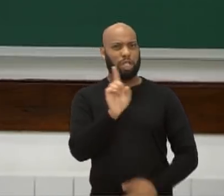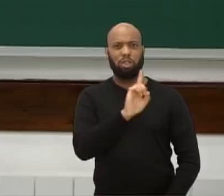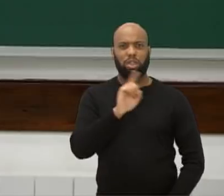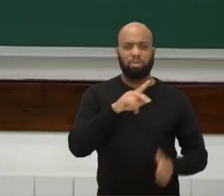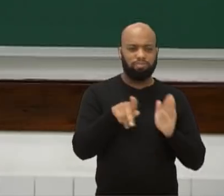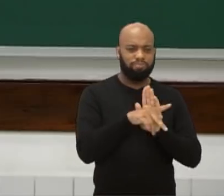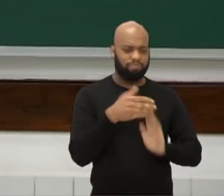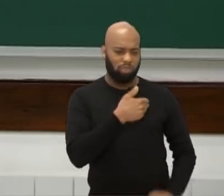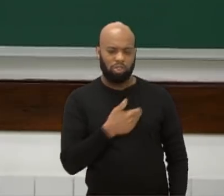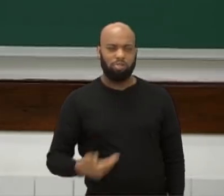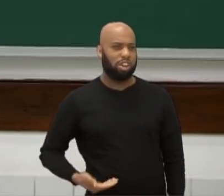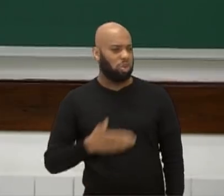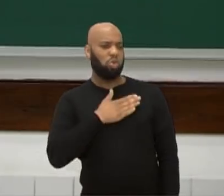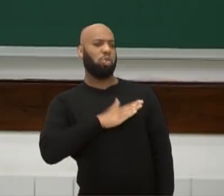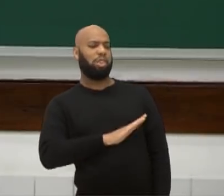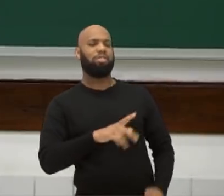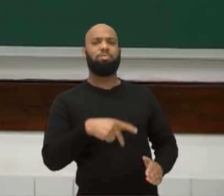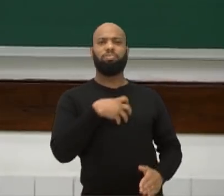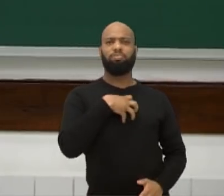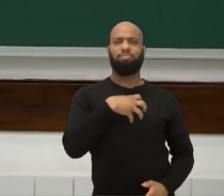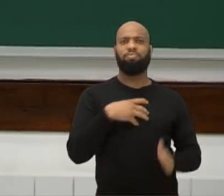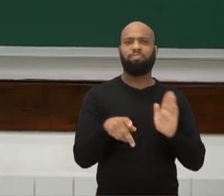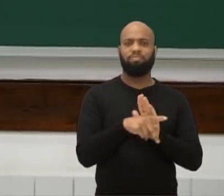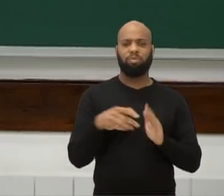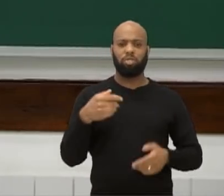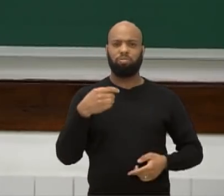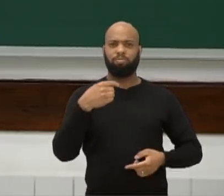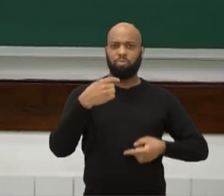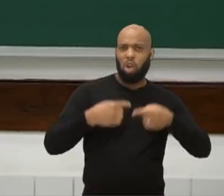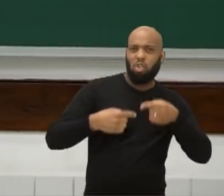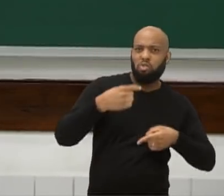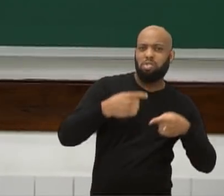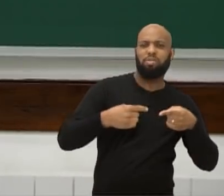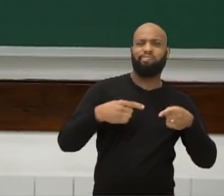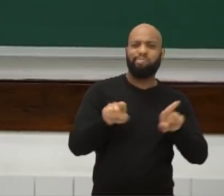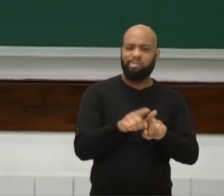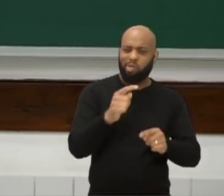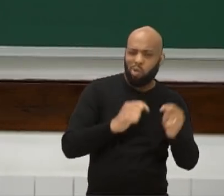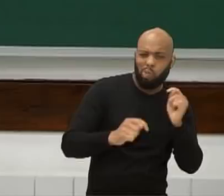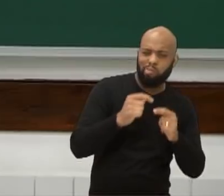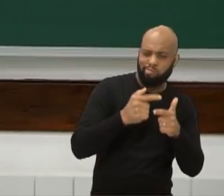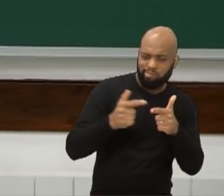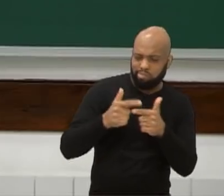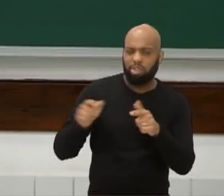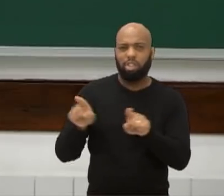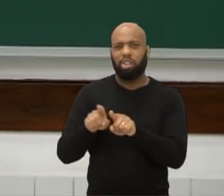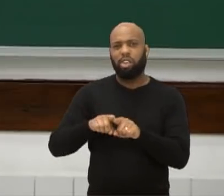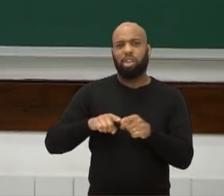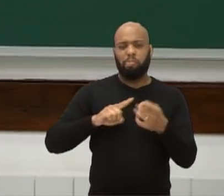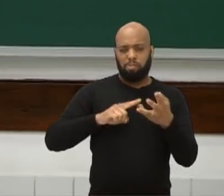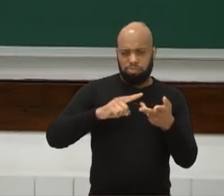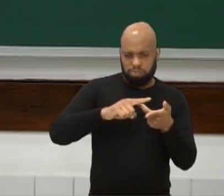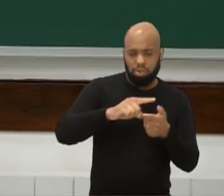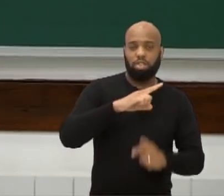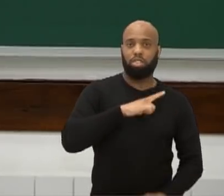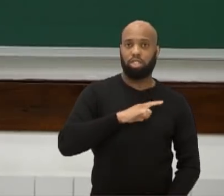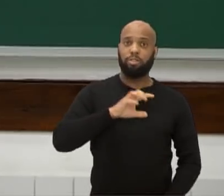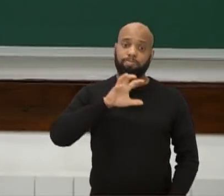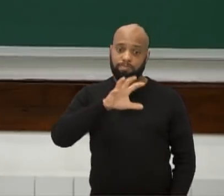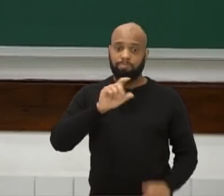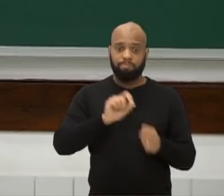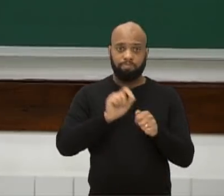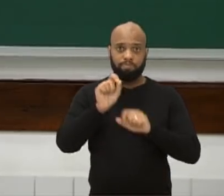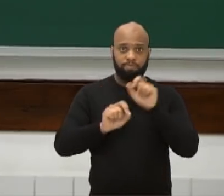governo regencial. Seja por motivos políticos, econômicos, enfim. E isso tudo gerou